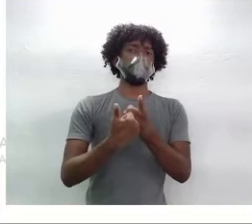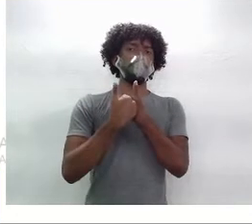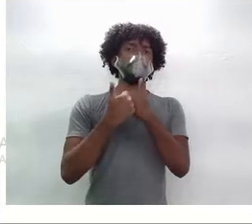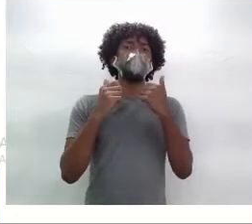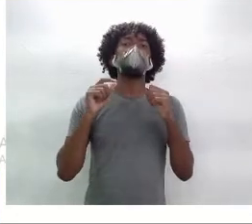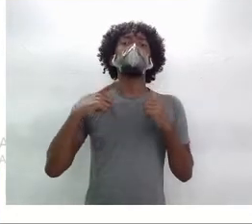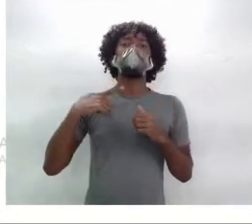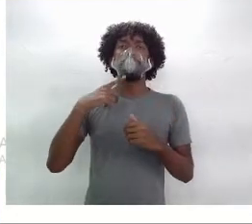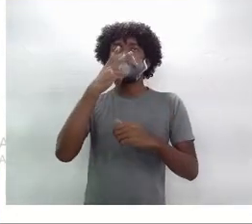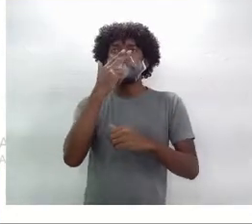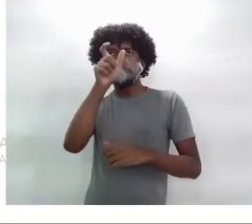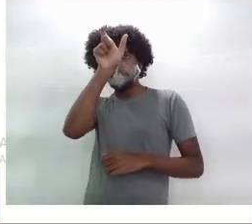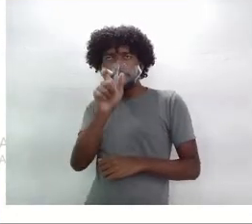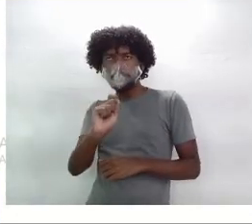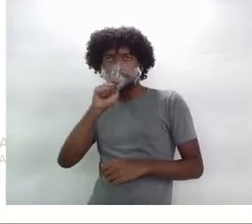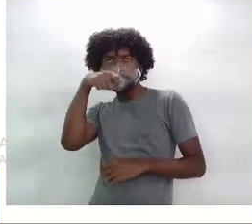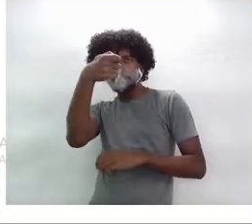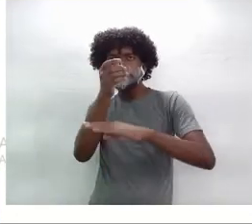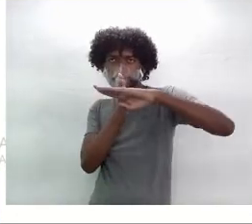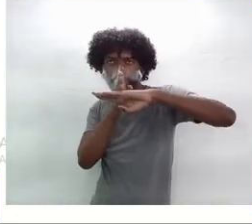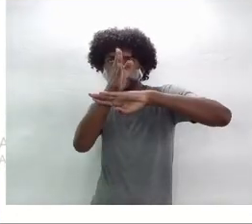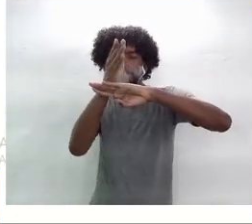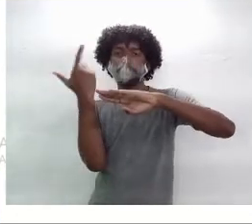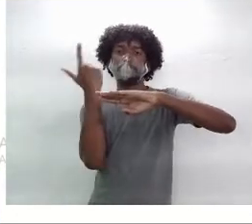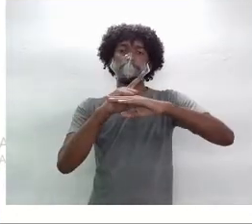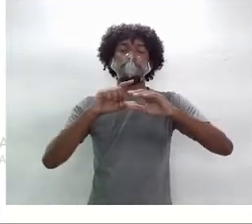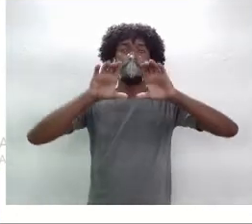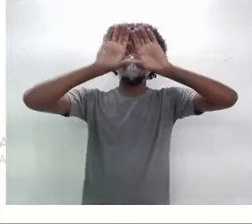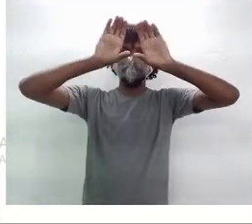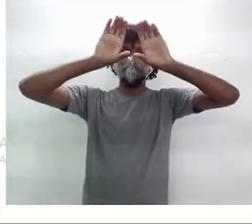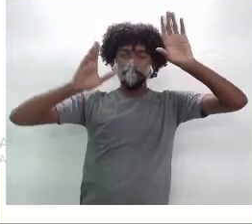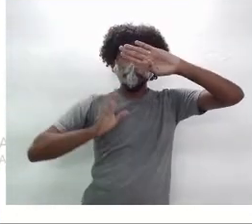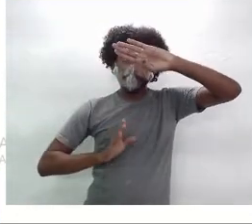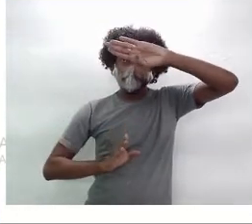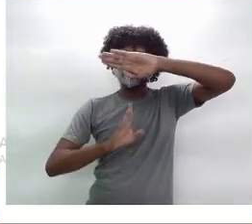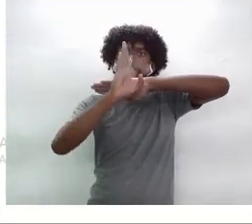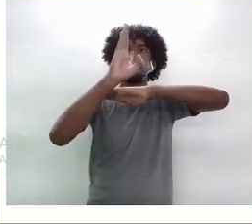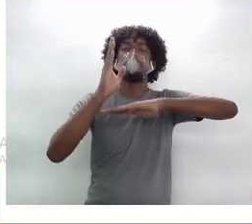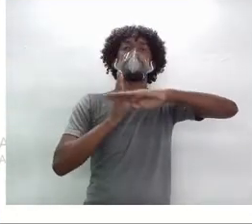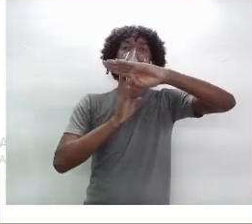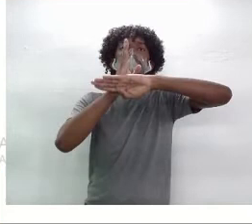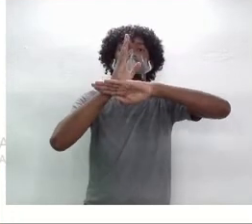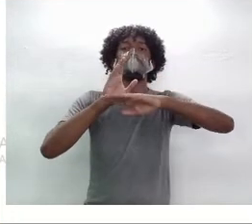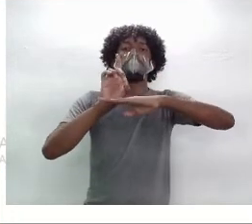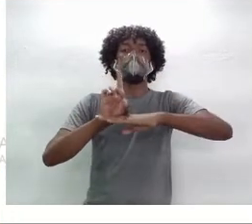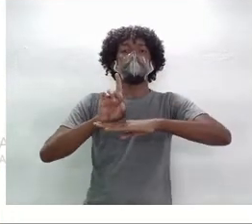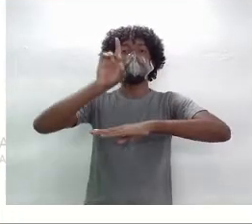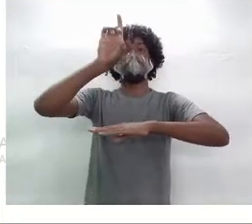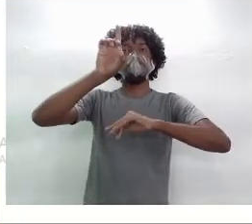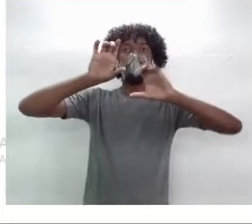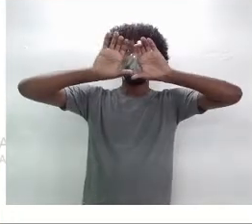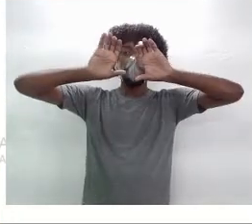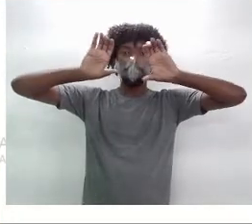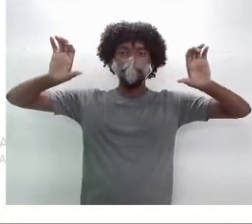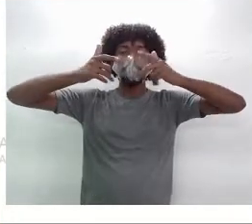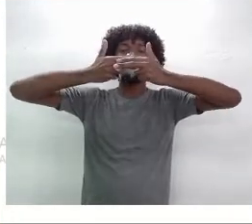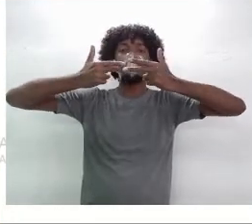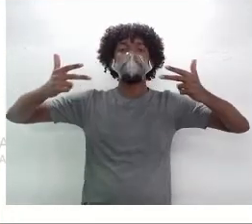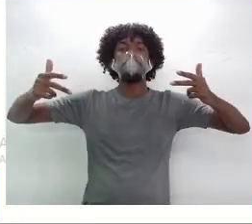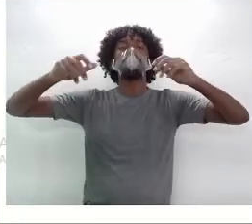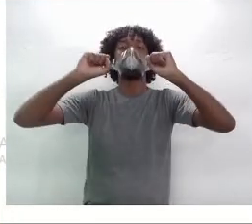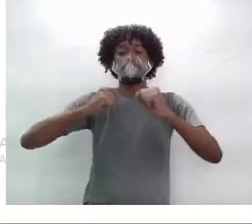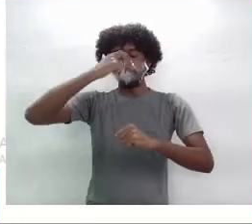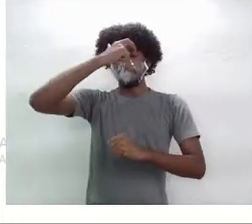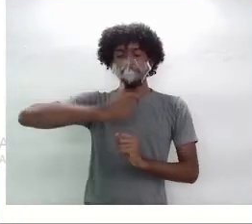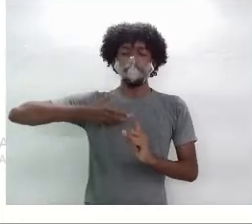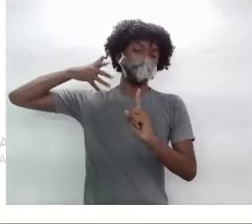um acesso especial ao mundo divino, sendo vistos como sábios, portadores das